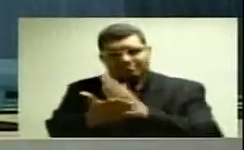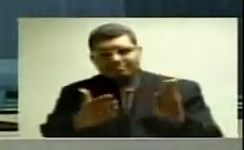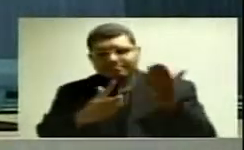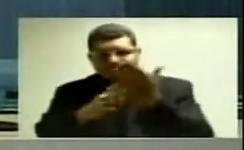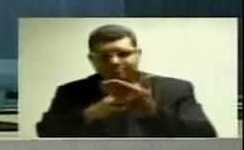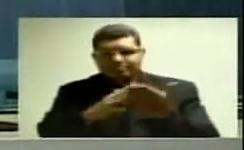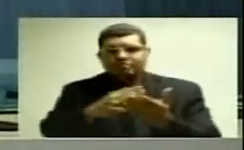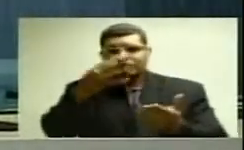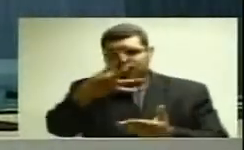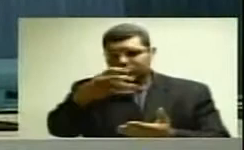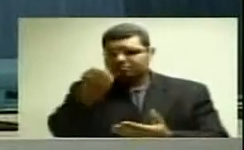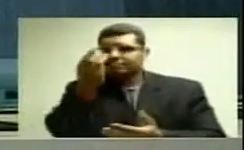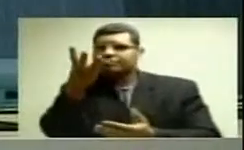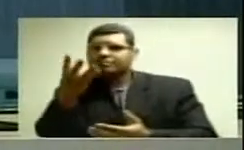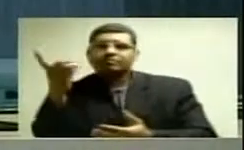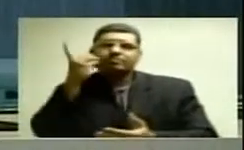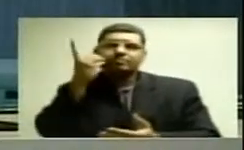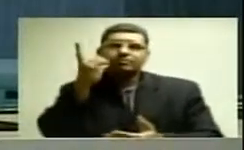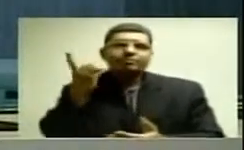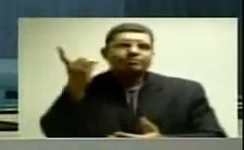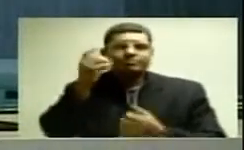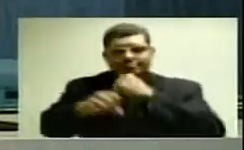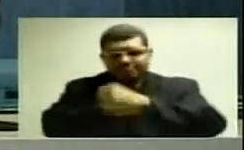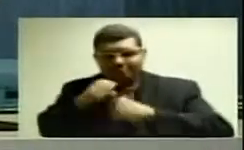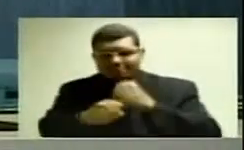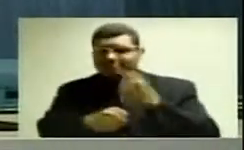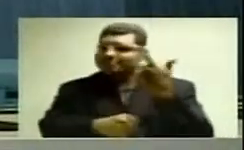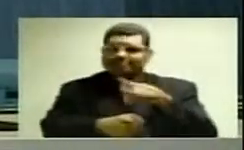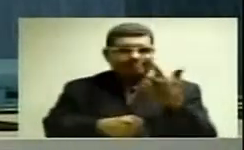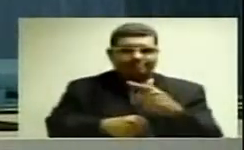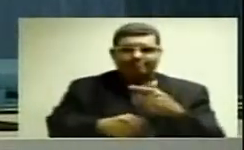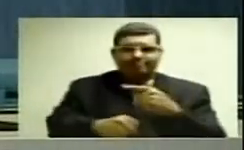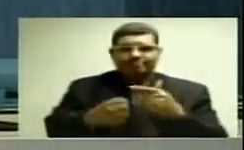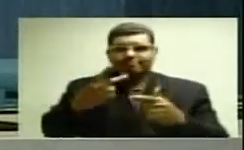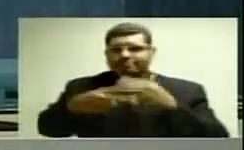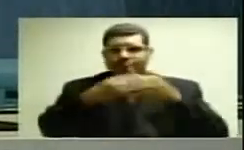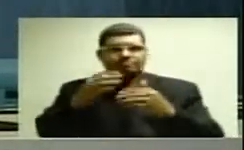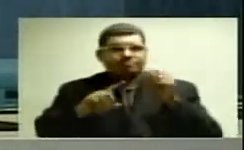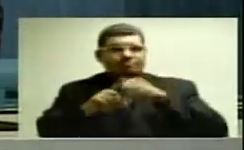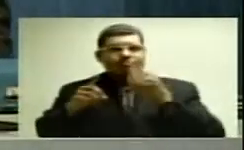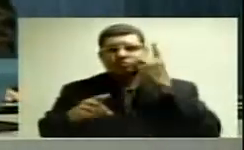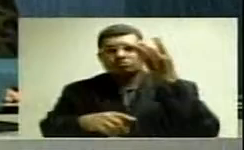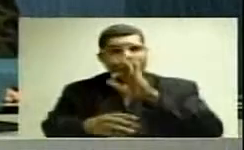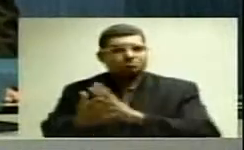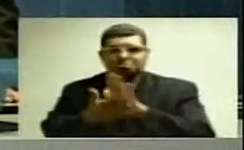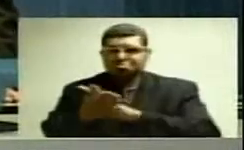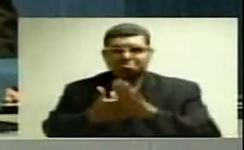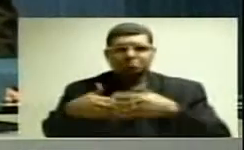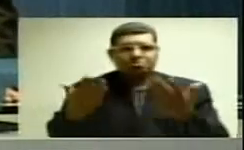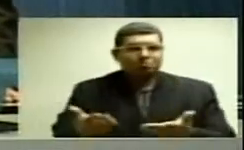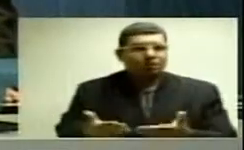dividirmos 400 pela quantidade de dias úteis de um ano, não dá 2 processos por dia, deputado Zé